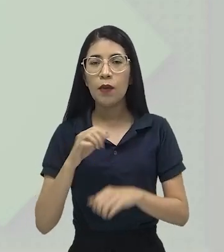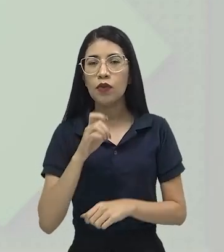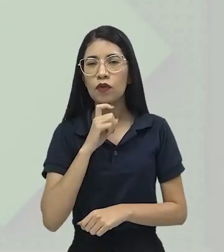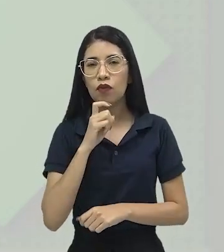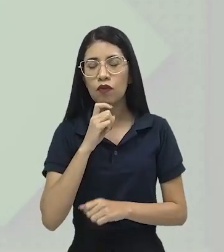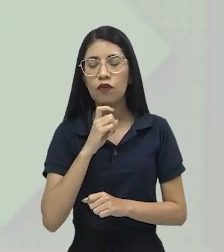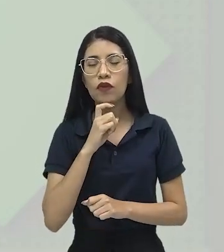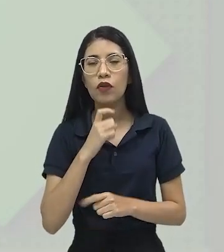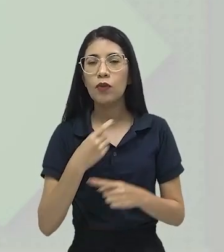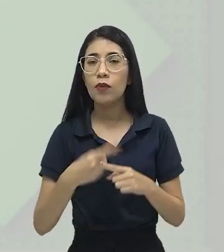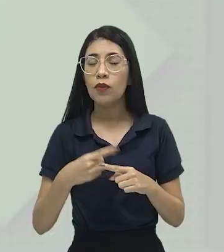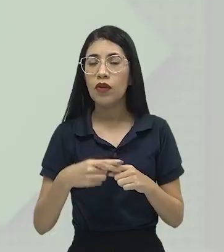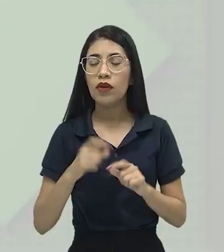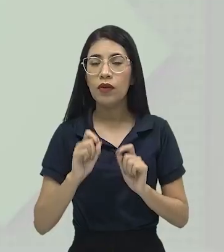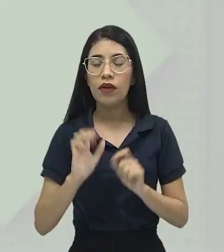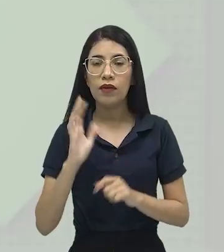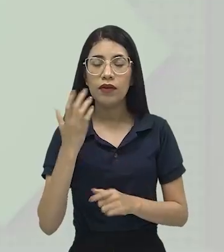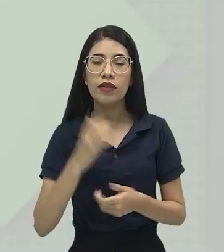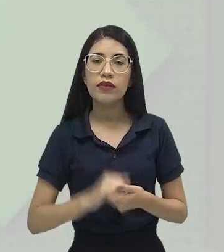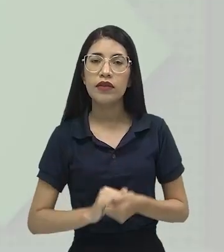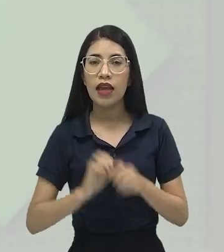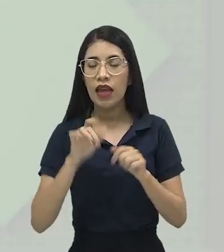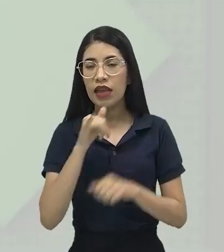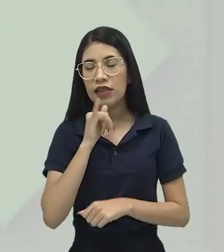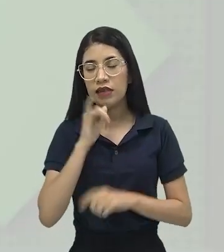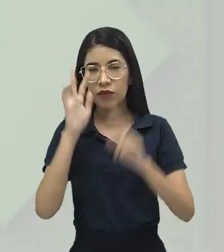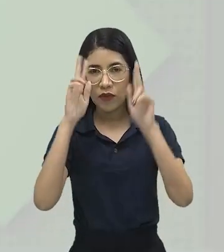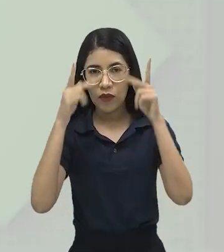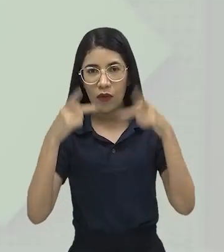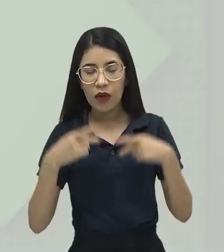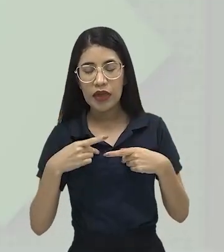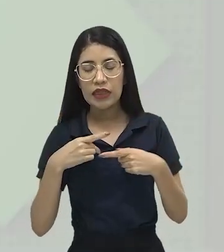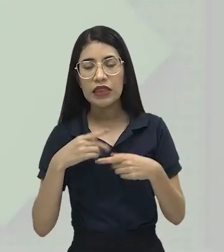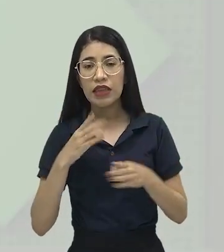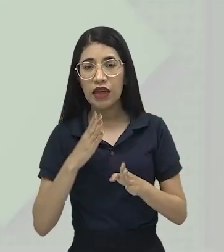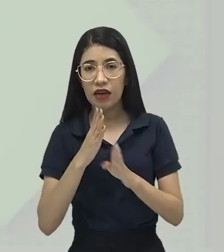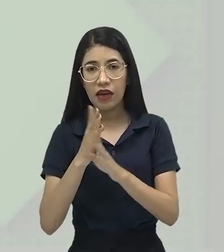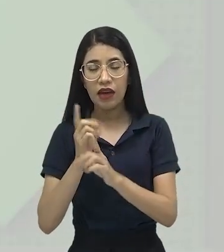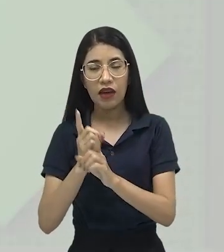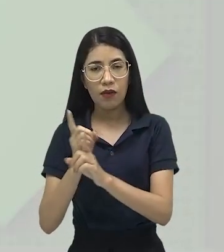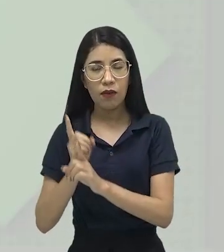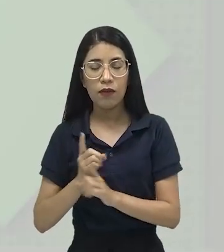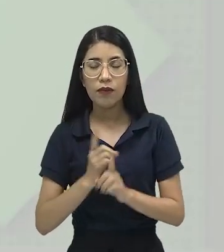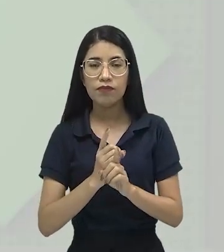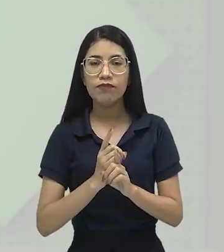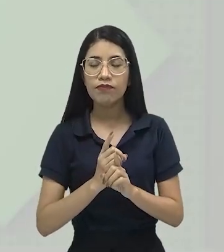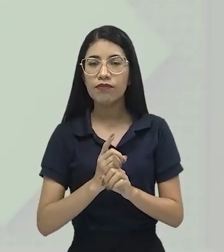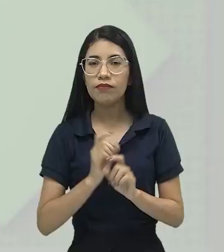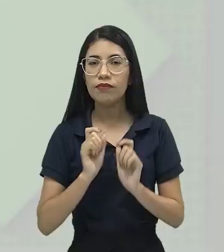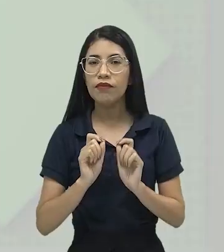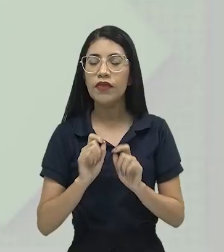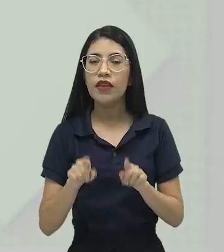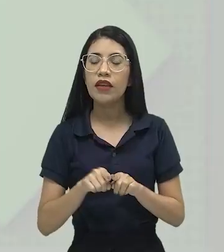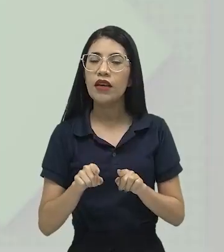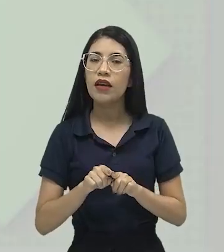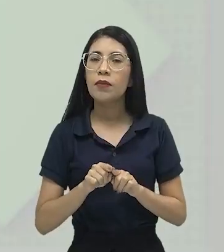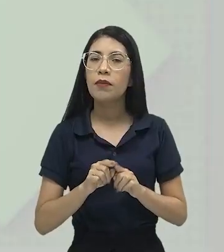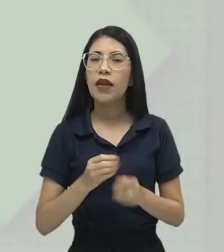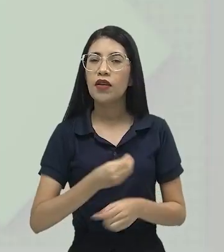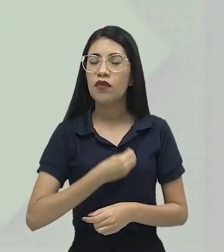né? Os seres vivos que são encontrados nas zonas polares são seres